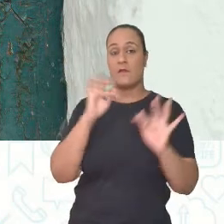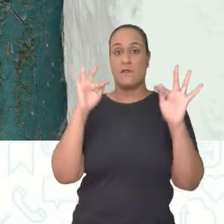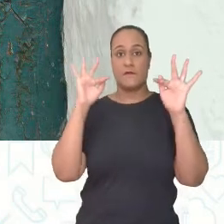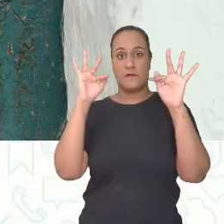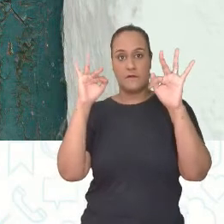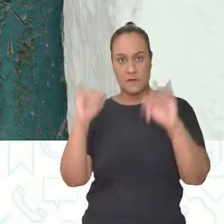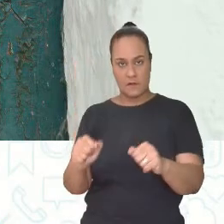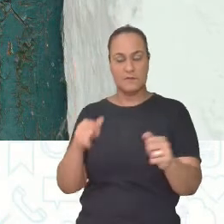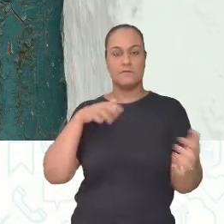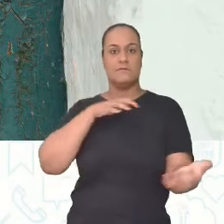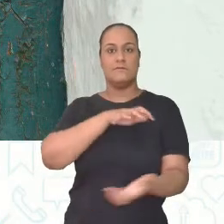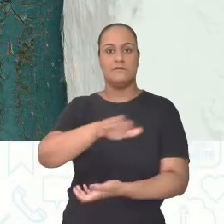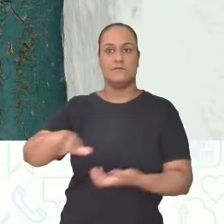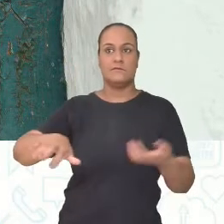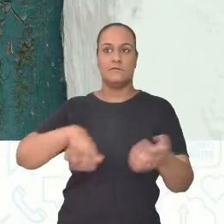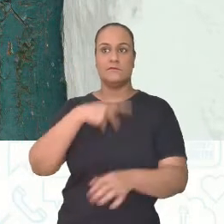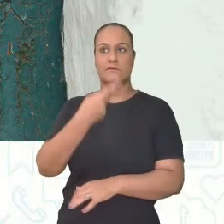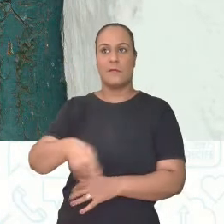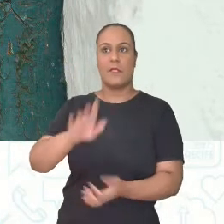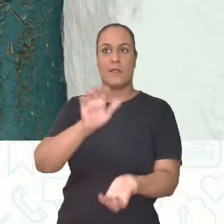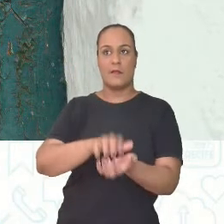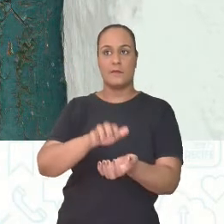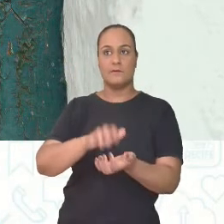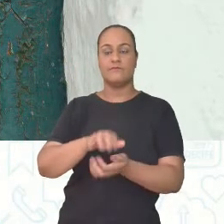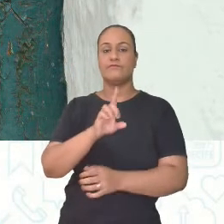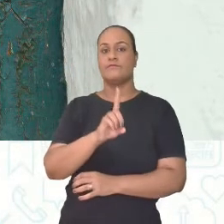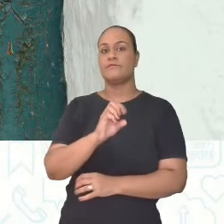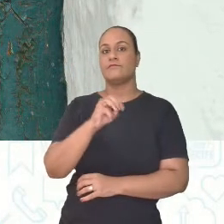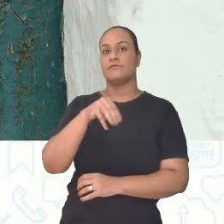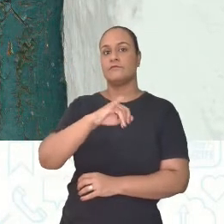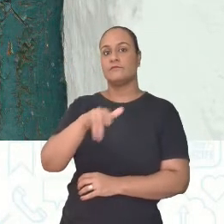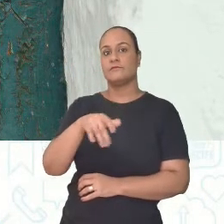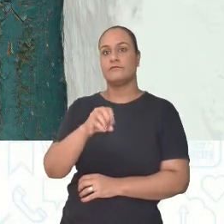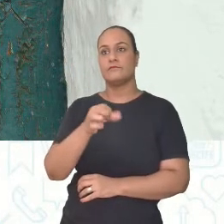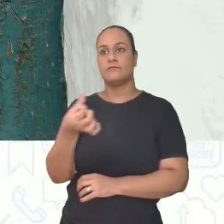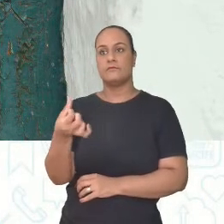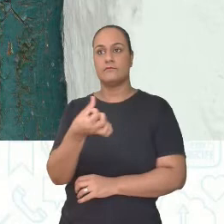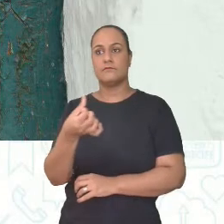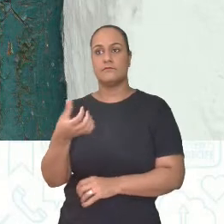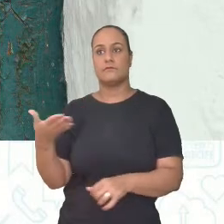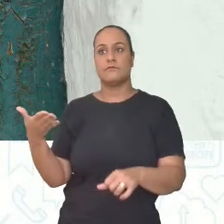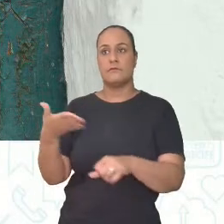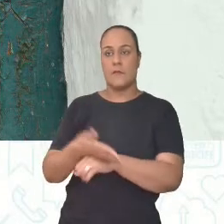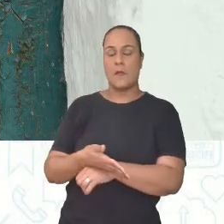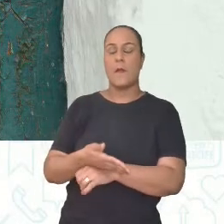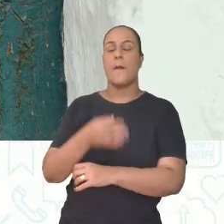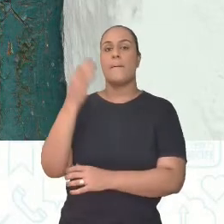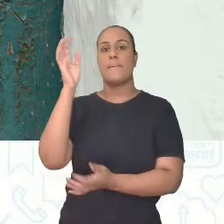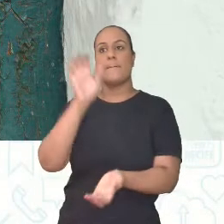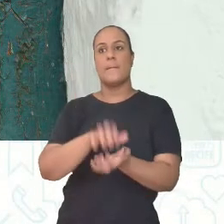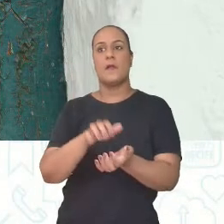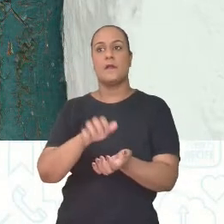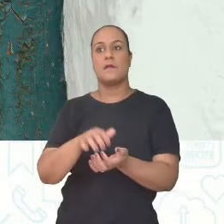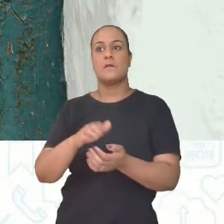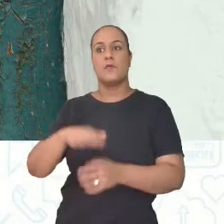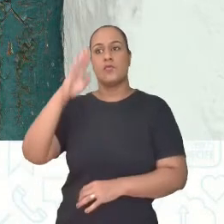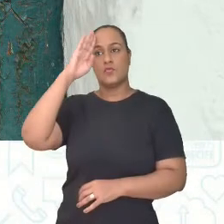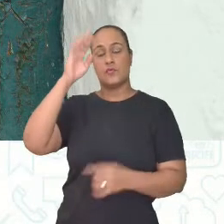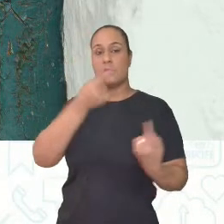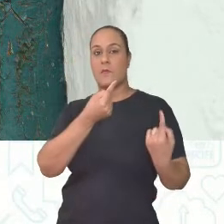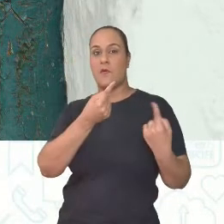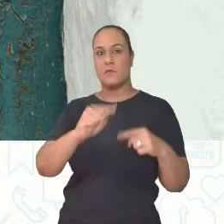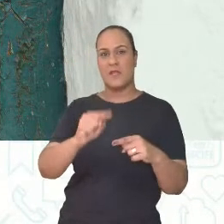né, dessa revolução aí pernambucana. Dom João VI enviou a Pernambuco soldados para combater esses rebeldes,